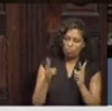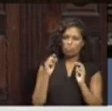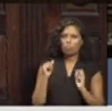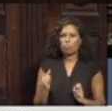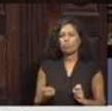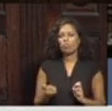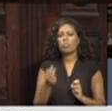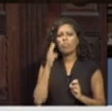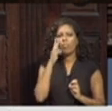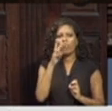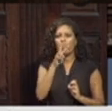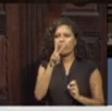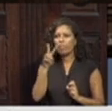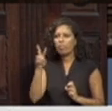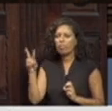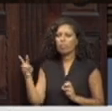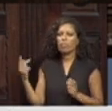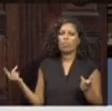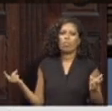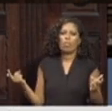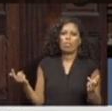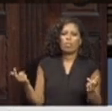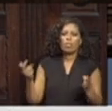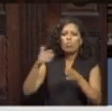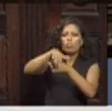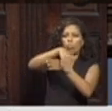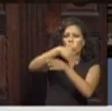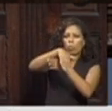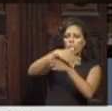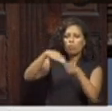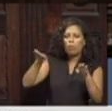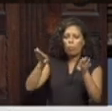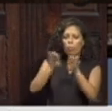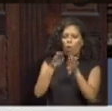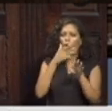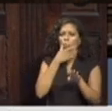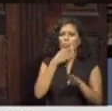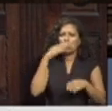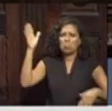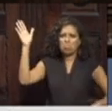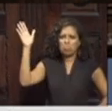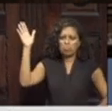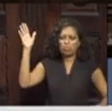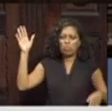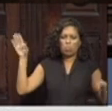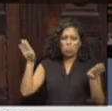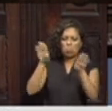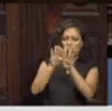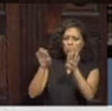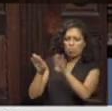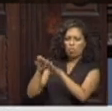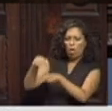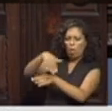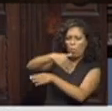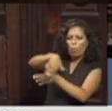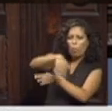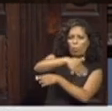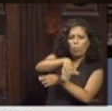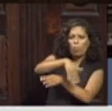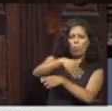do mundo. Mas é aqui no estado do Rio de Janeiro que fica Angra dos Reis, e aqui estão as autoridades que podem dar fim a essa